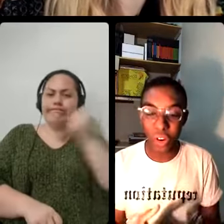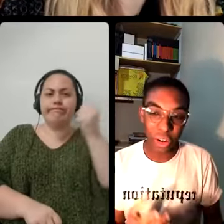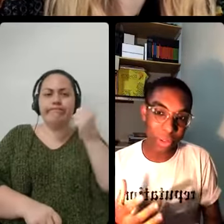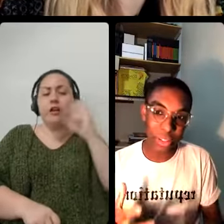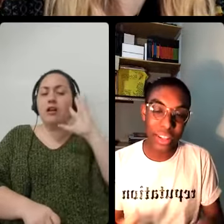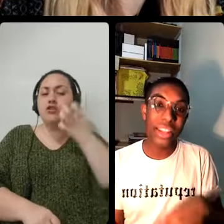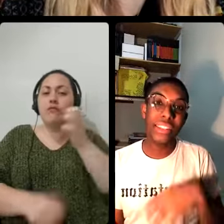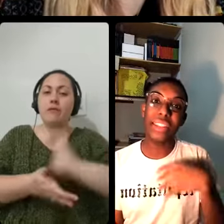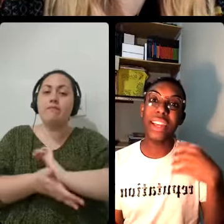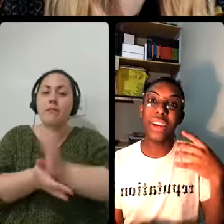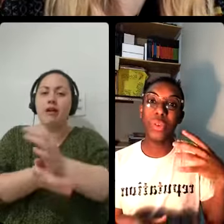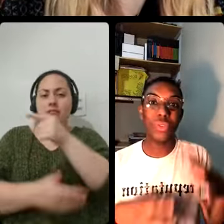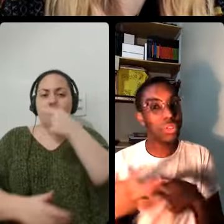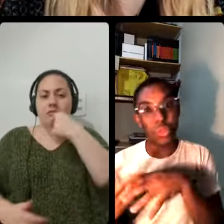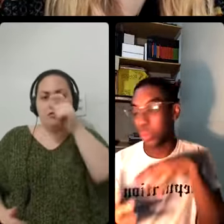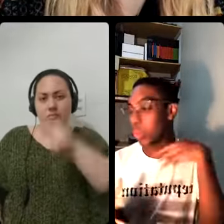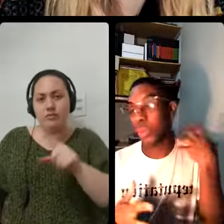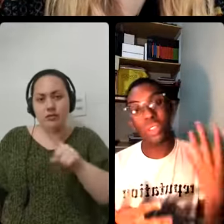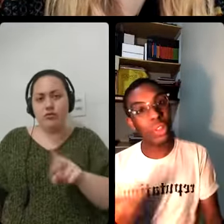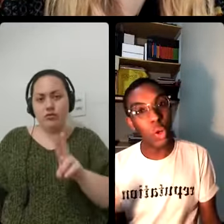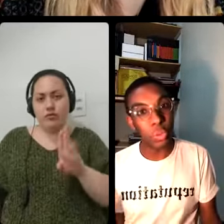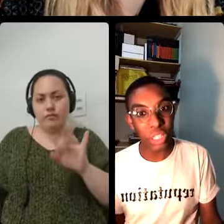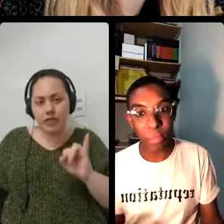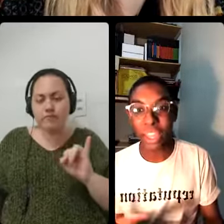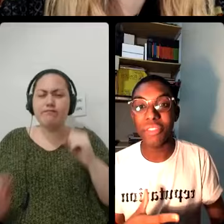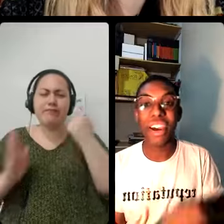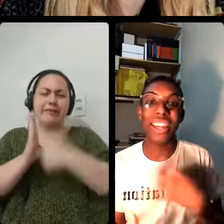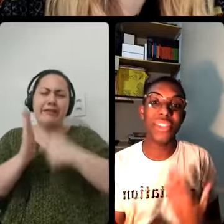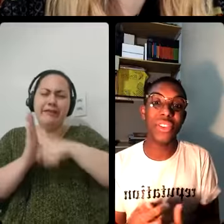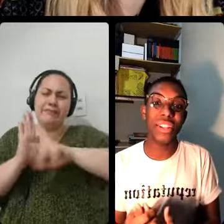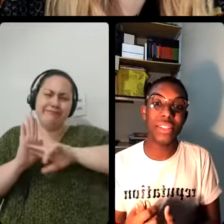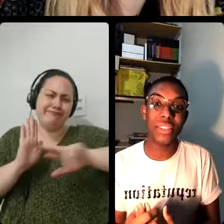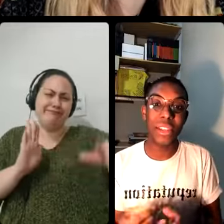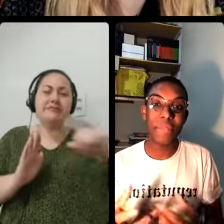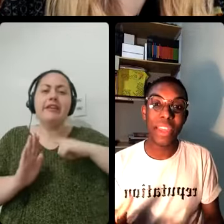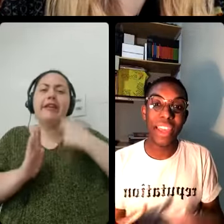várias formas, tentaram destruir o Quilombo também